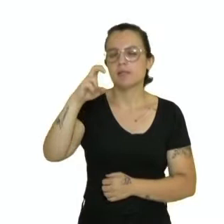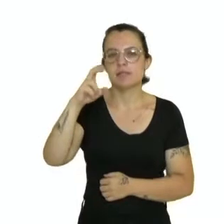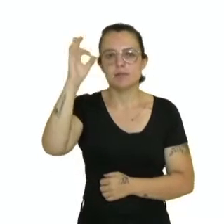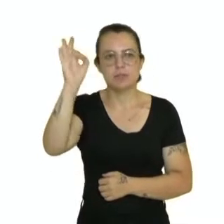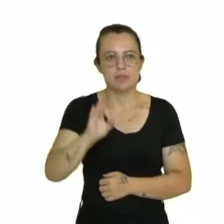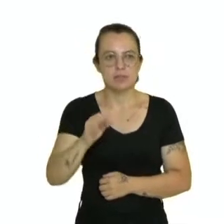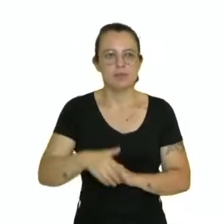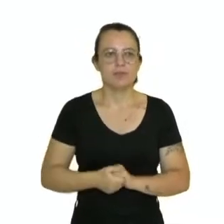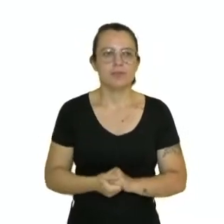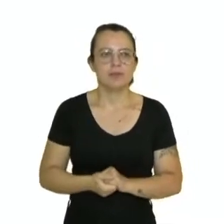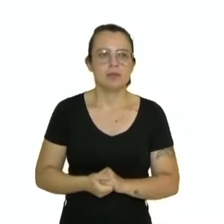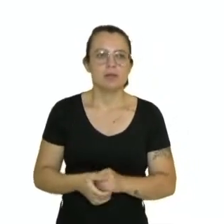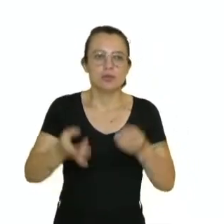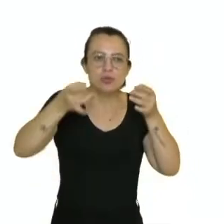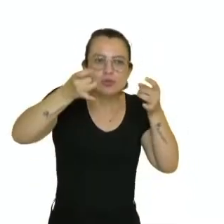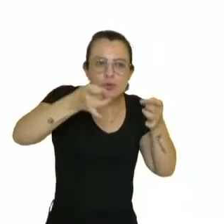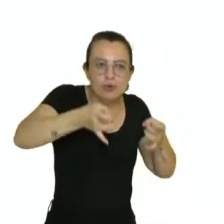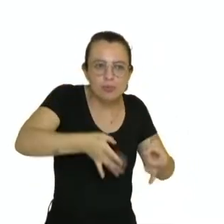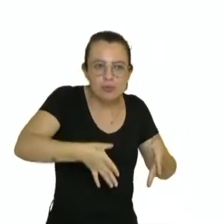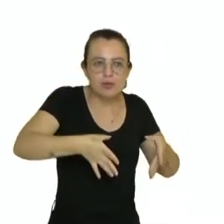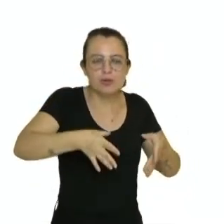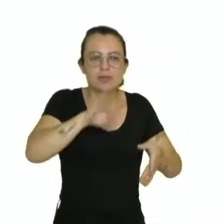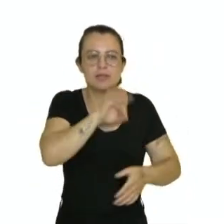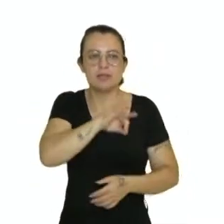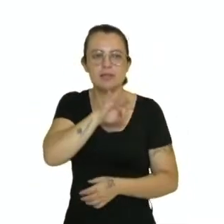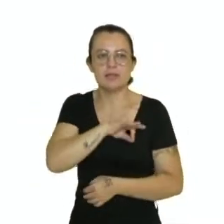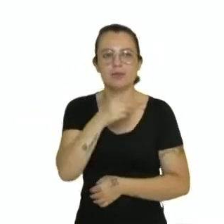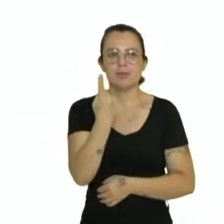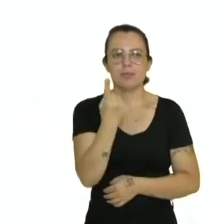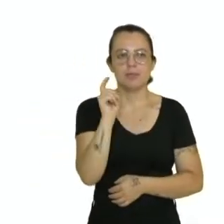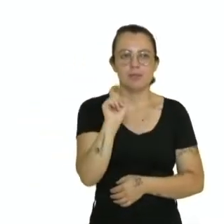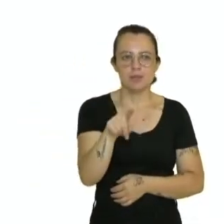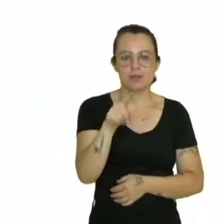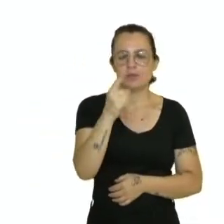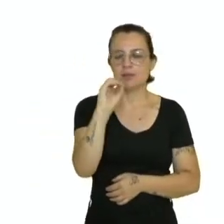R$ 1.100. Sobrando uma renda líquida de R$